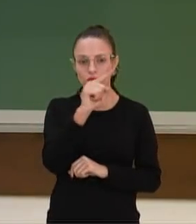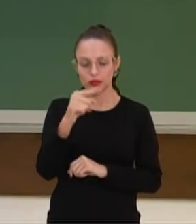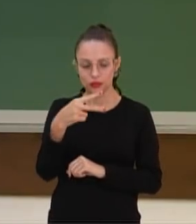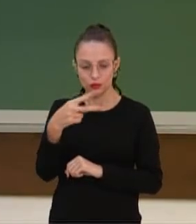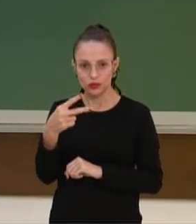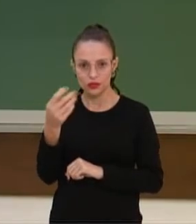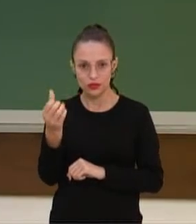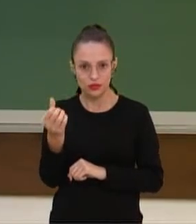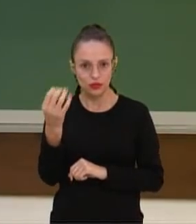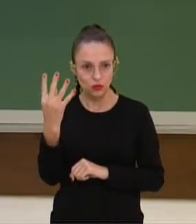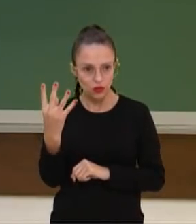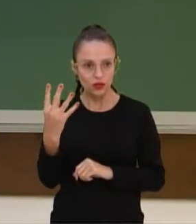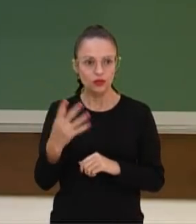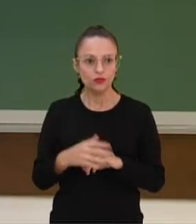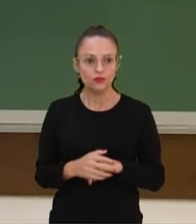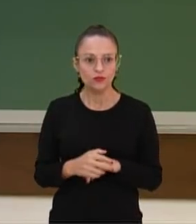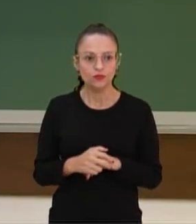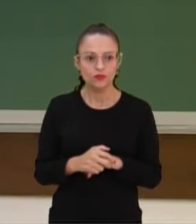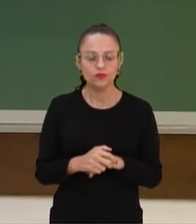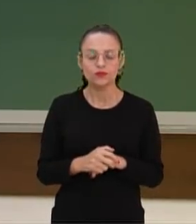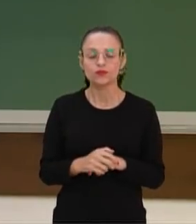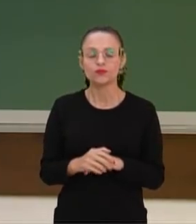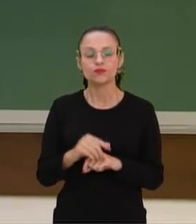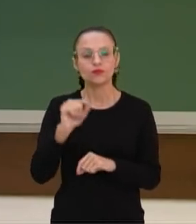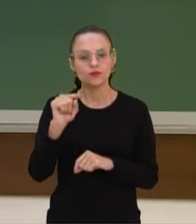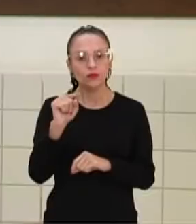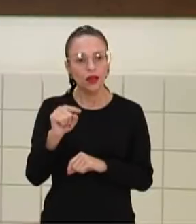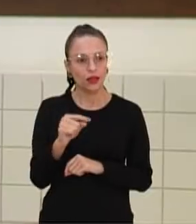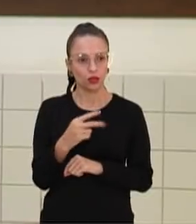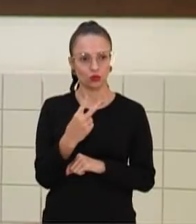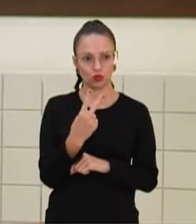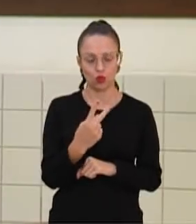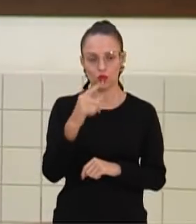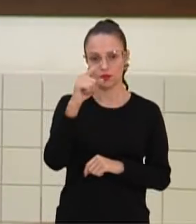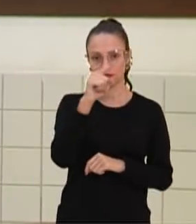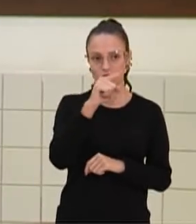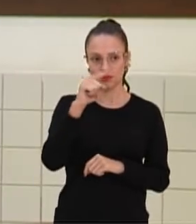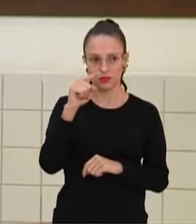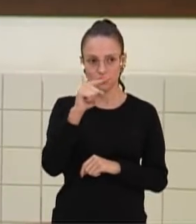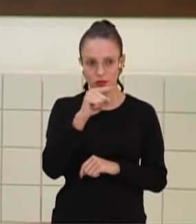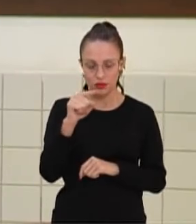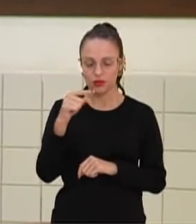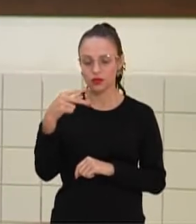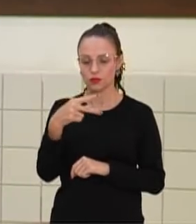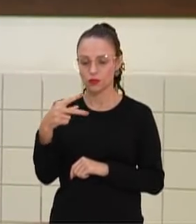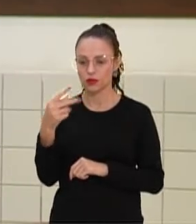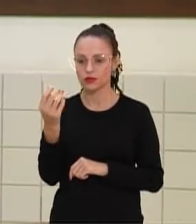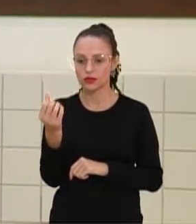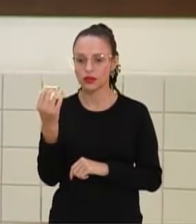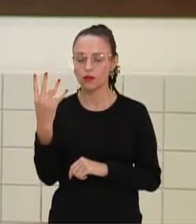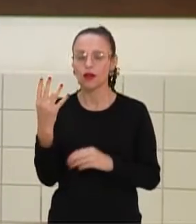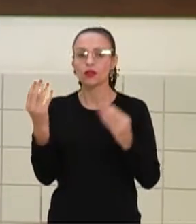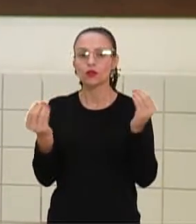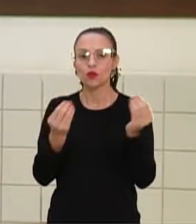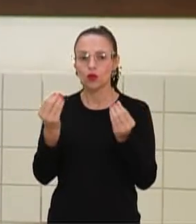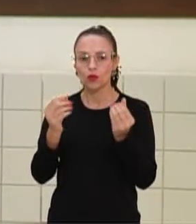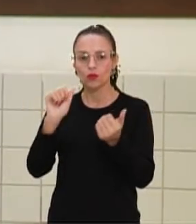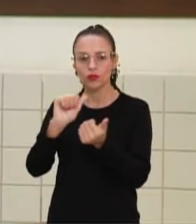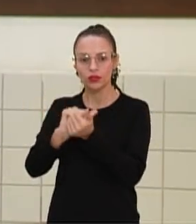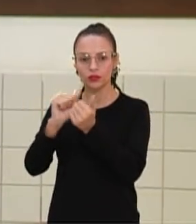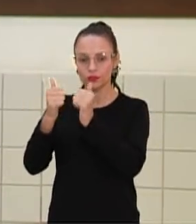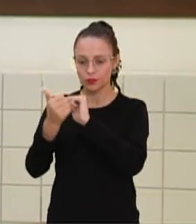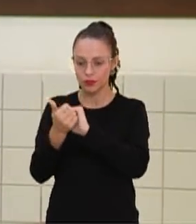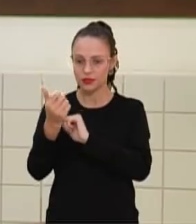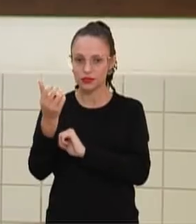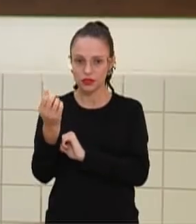64. Aí eu estou resolvendo uma equação exponencial, né, gente? Para resolver uma equação exponencial, eu vou transformar o 64